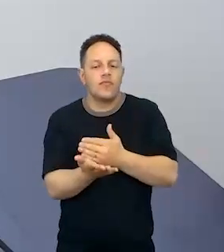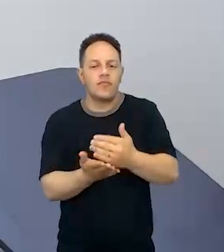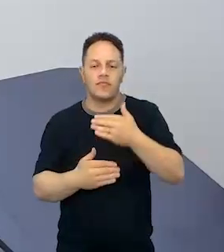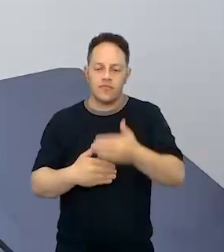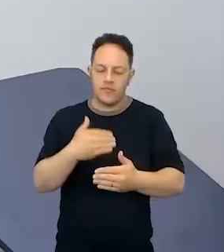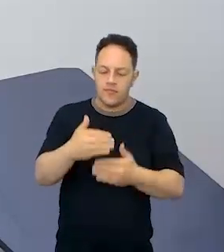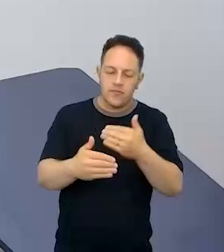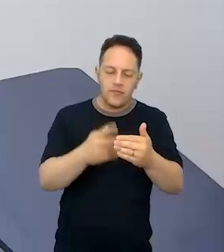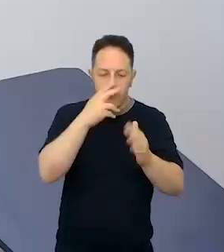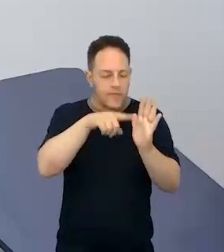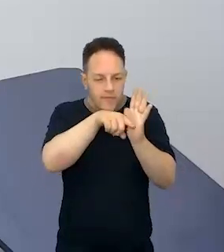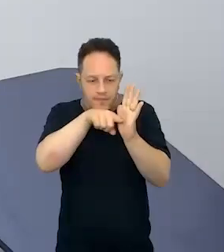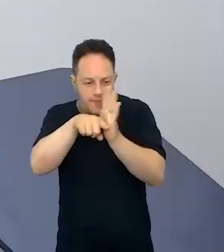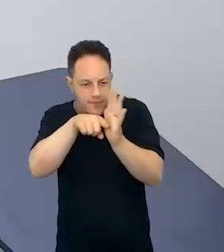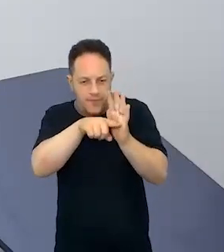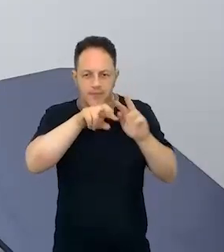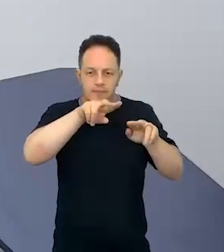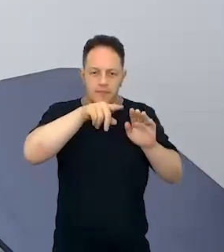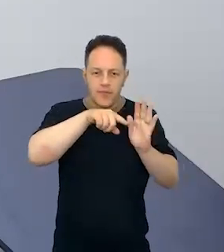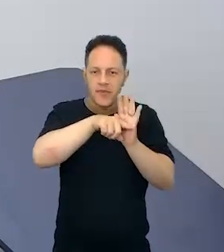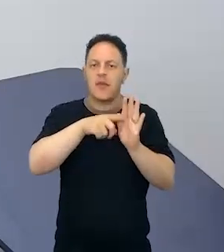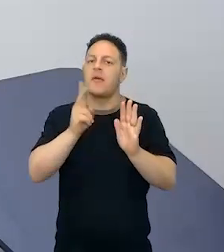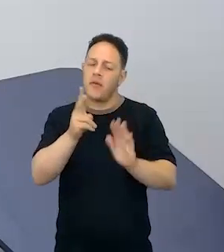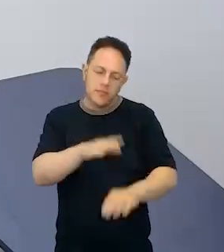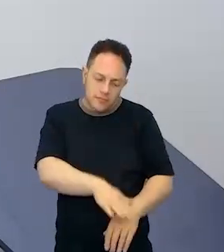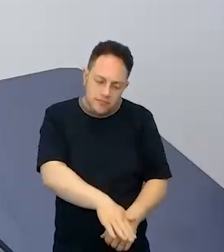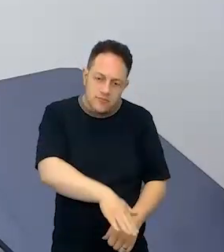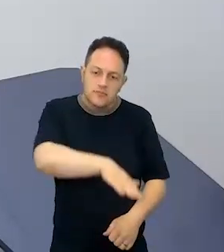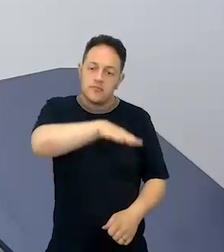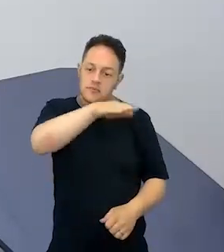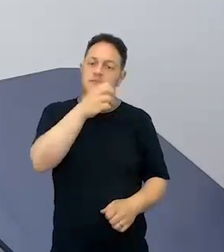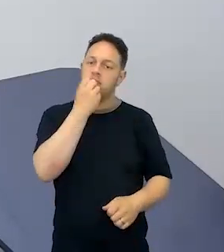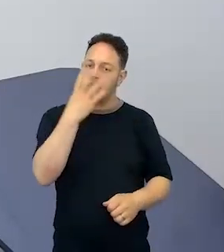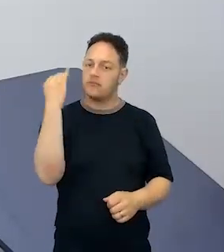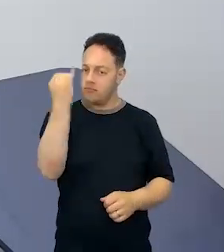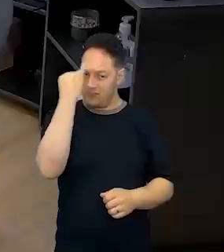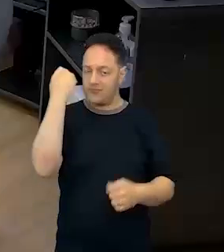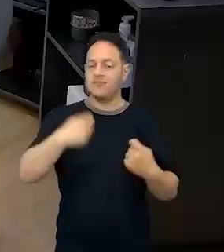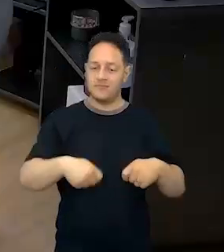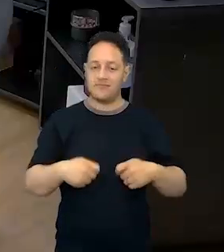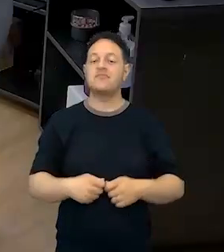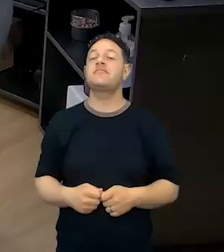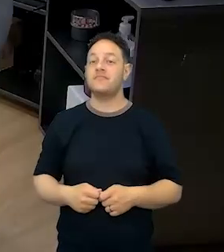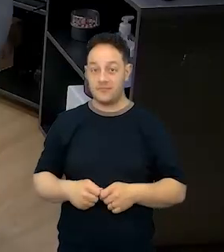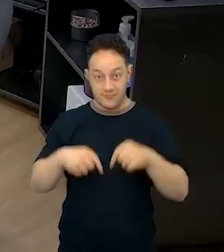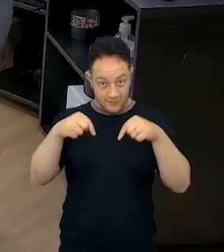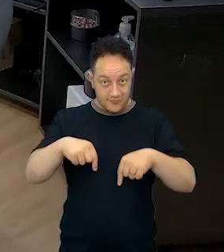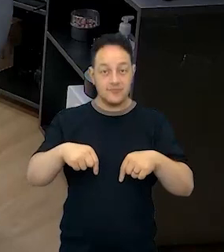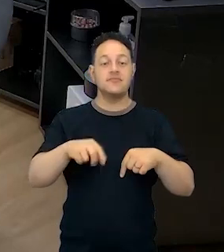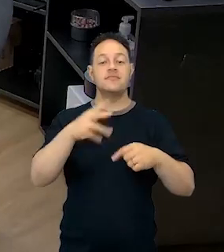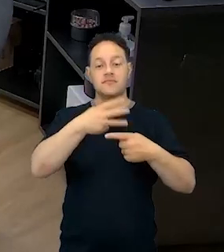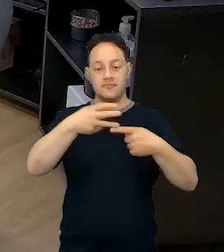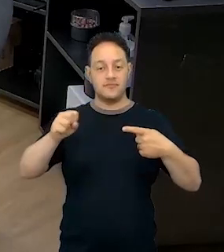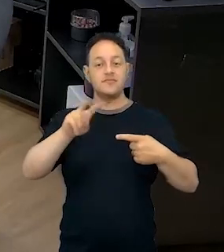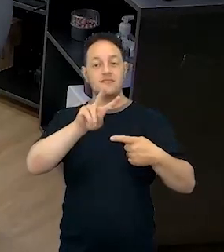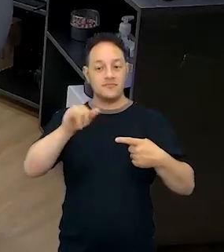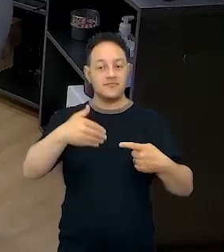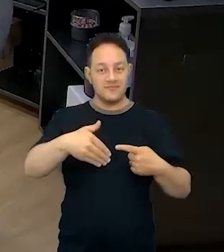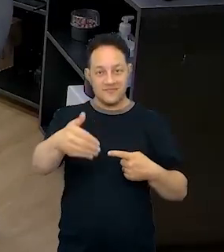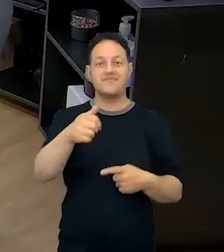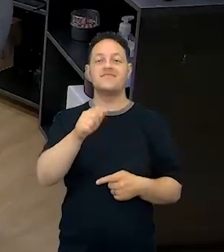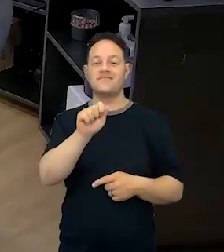processos de investigação científica desde os anos iniciais do ensino fundamental, né? E aqui na EFAP vai ter um ATPC de anos iniciais